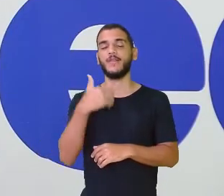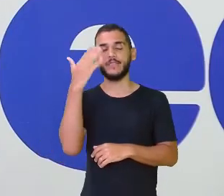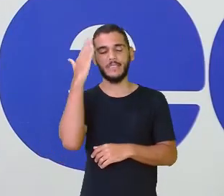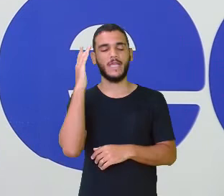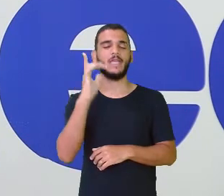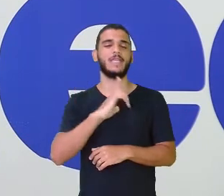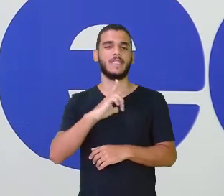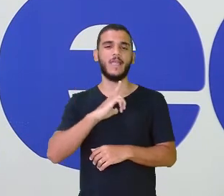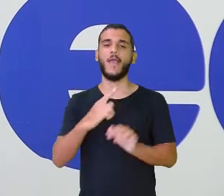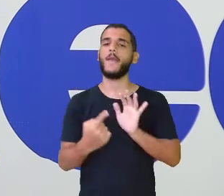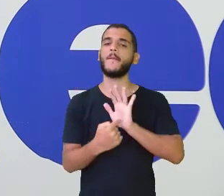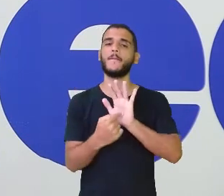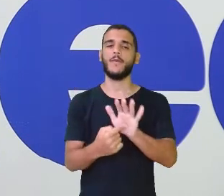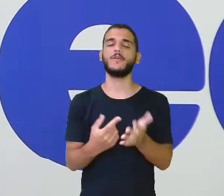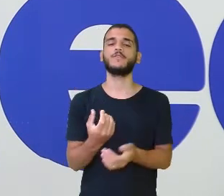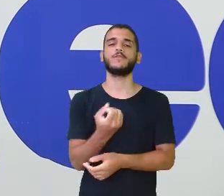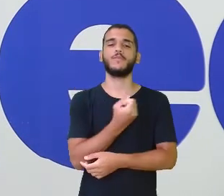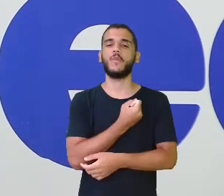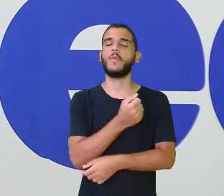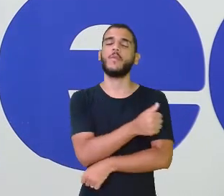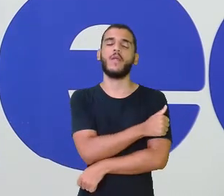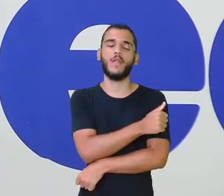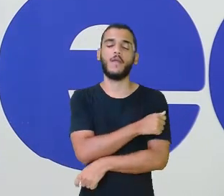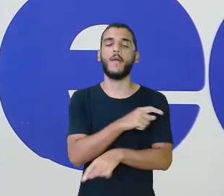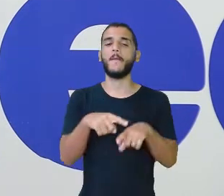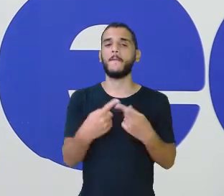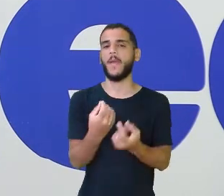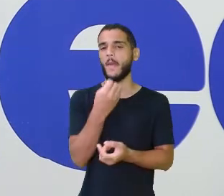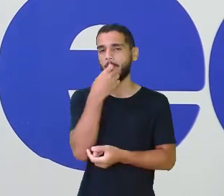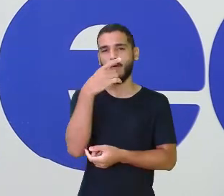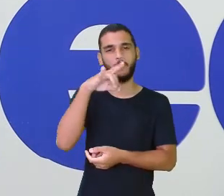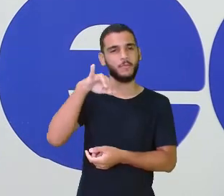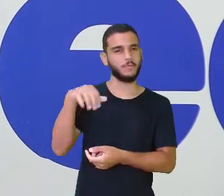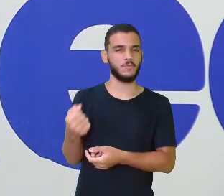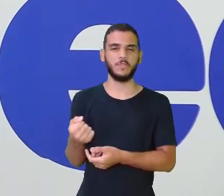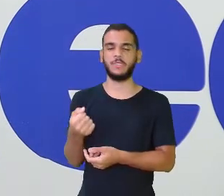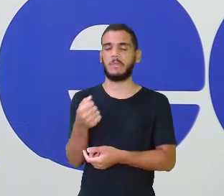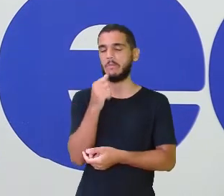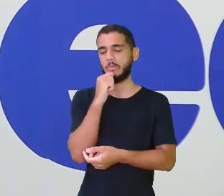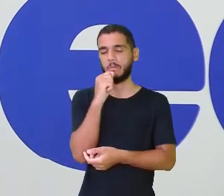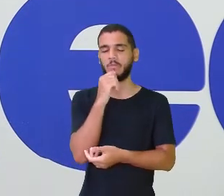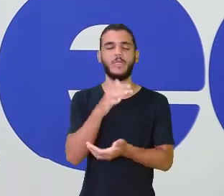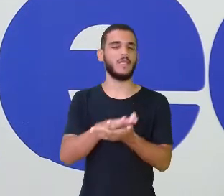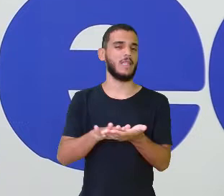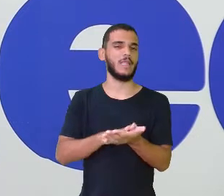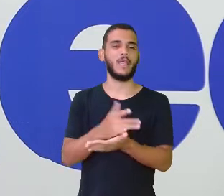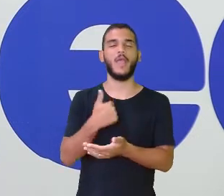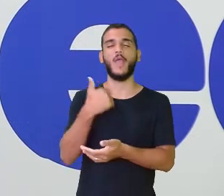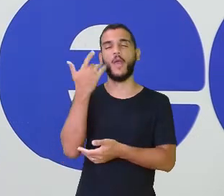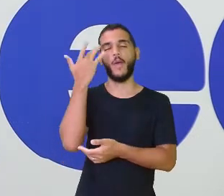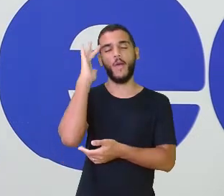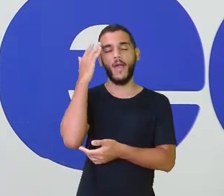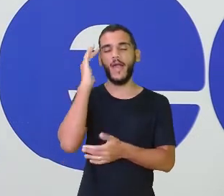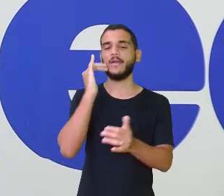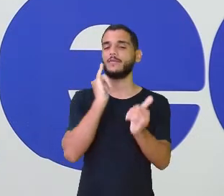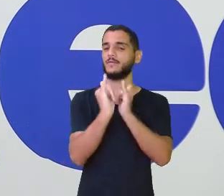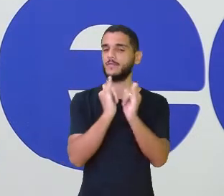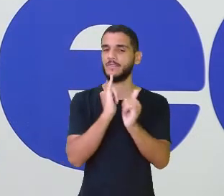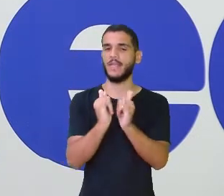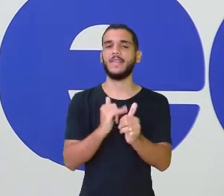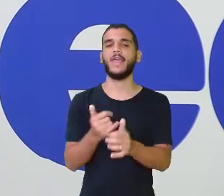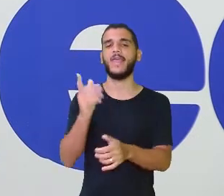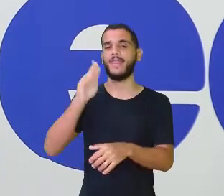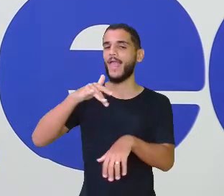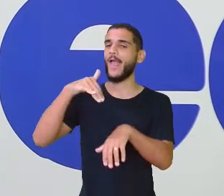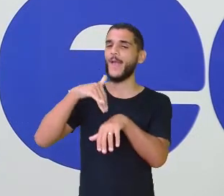porque aparece aqui um númerozinho de a mais. Nem o bom dia ainda chegou. Acho não que é a acredito. internet. Eu vou botar a culpa na internet.